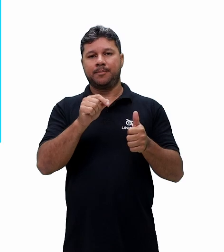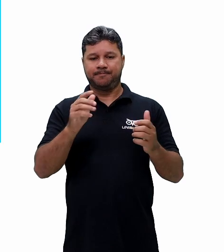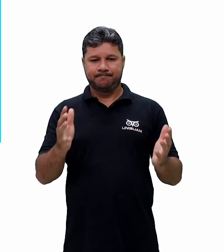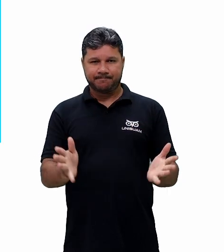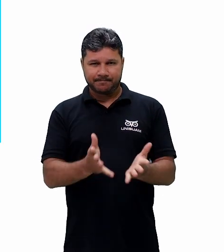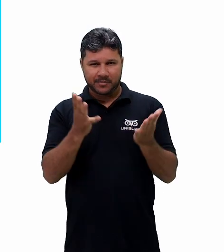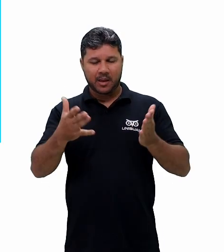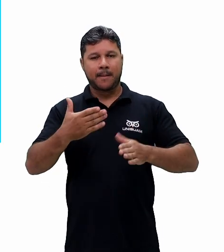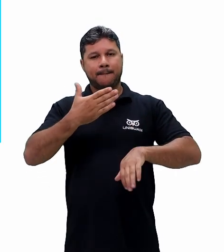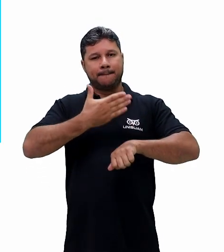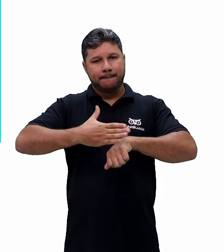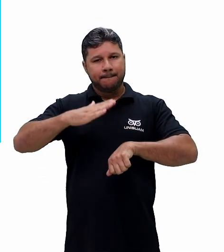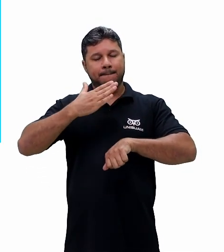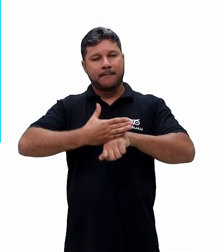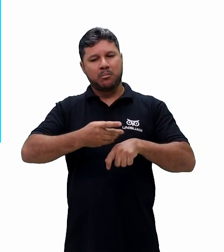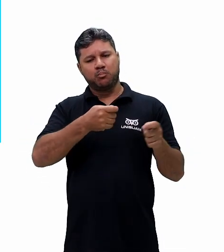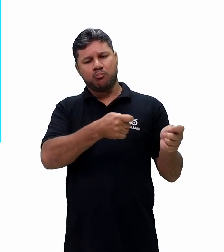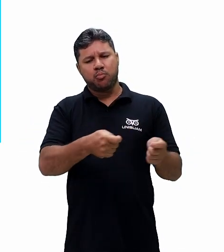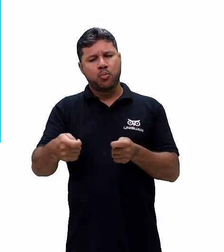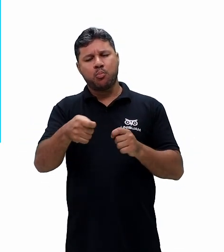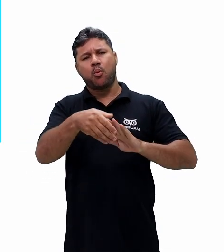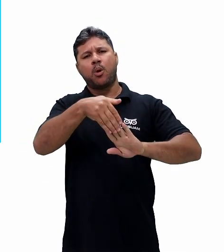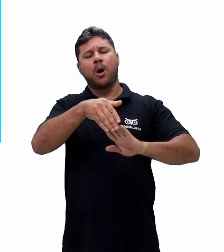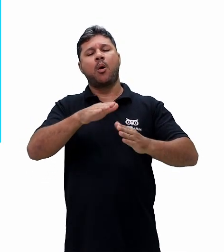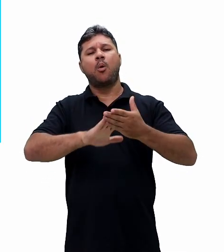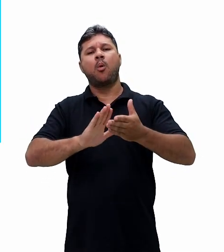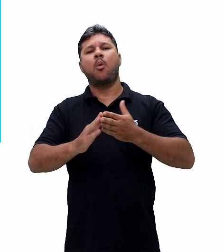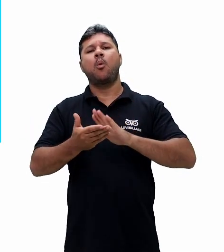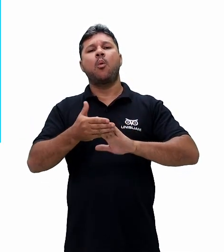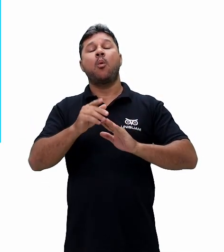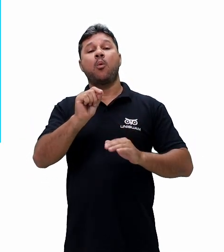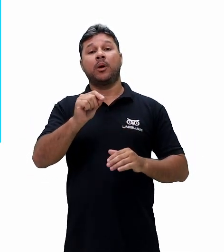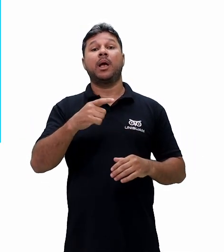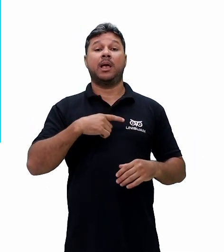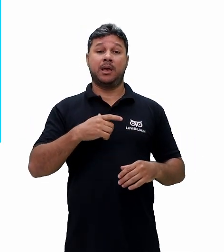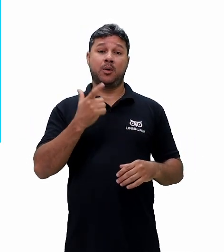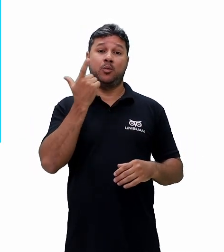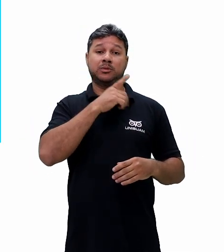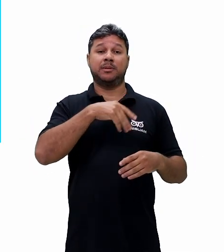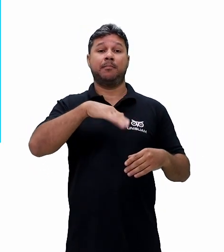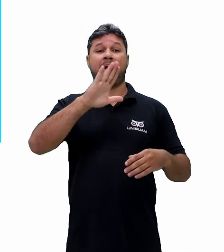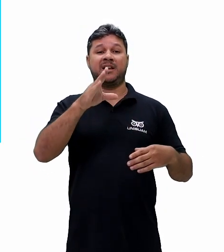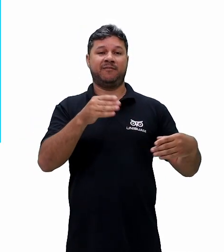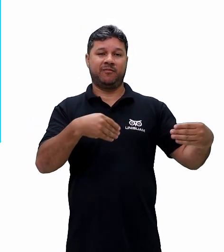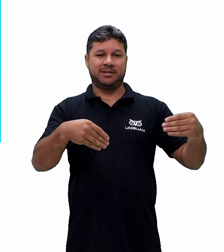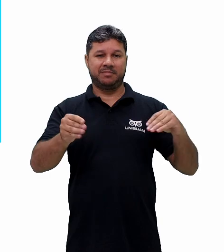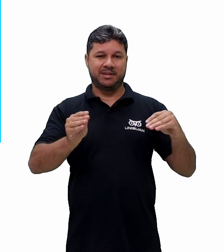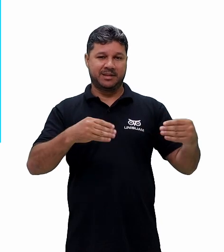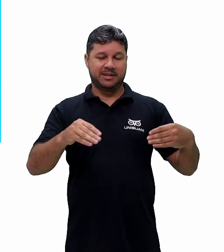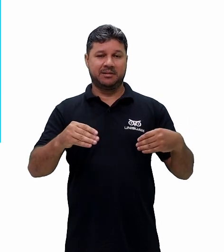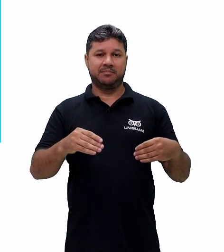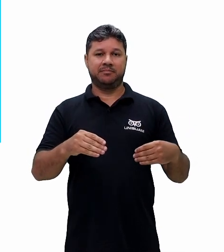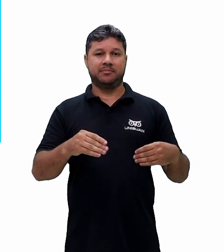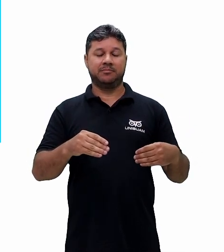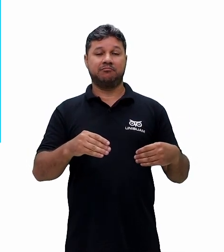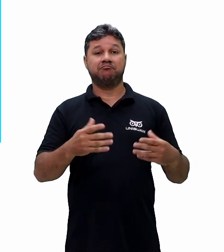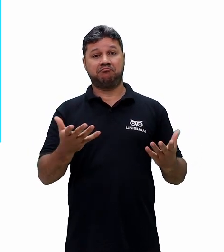primeiro benefício promovido pela prática regular do alongamento é aumentar a